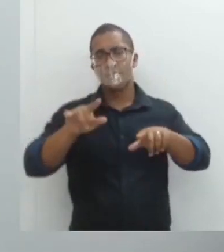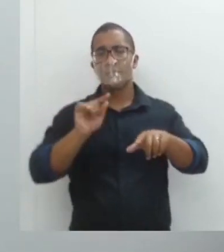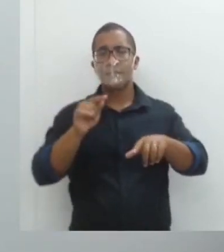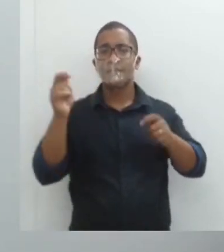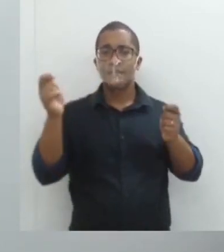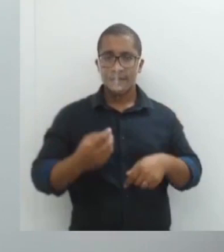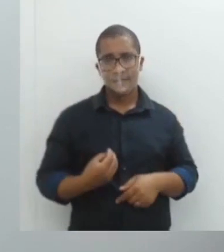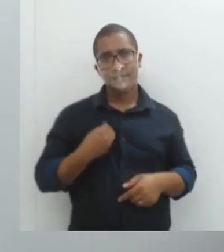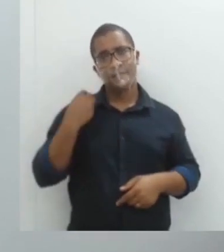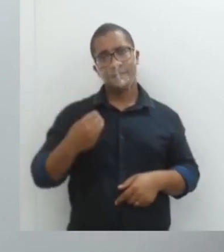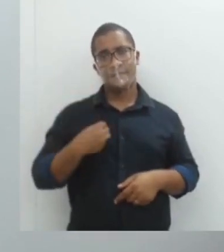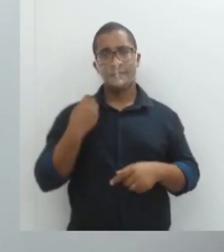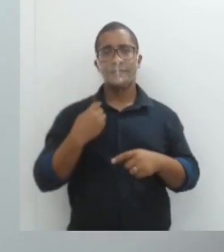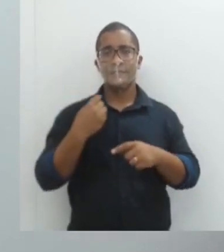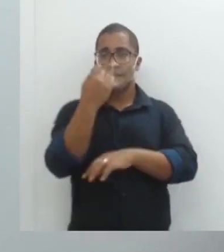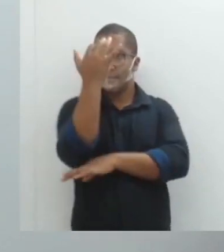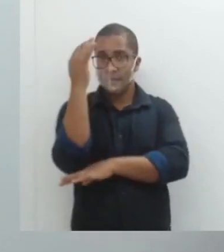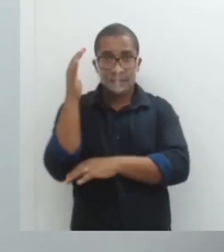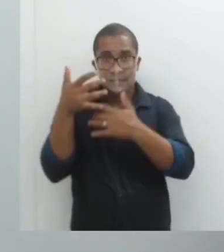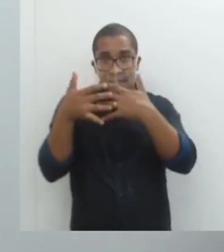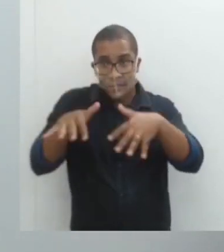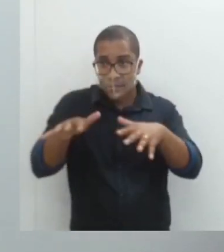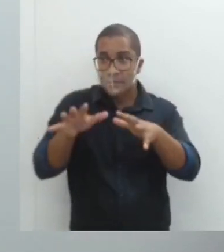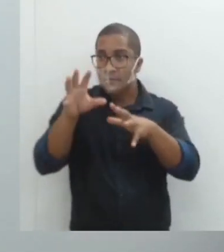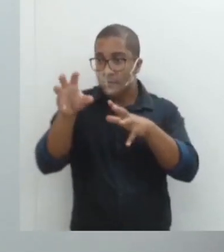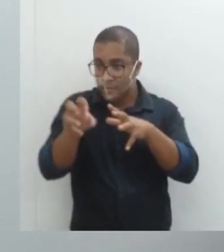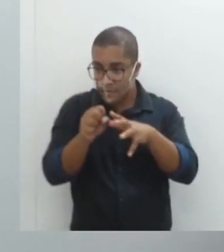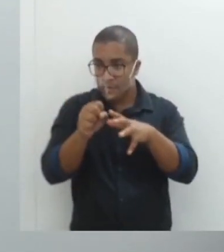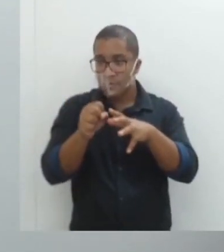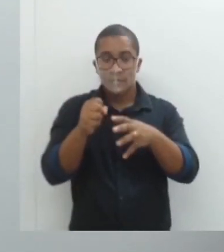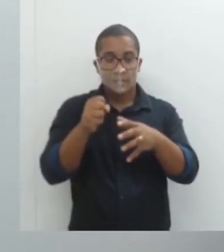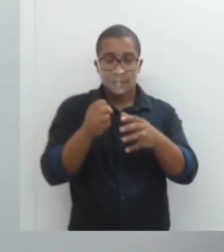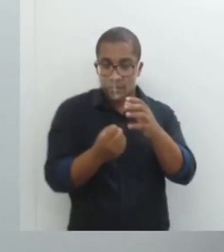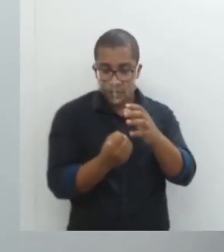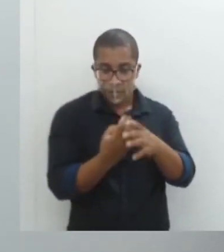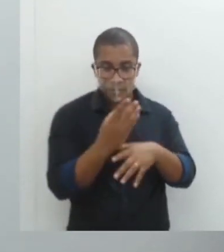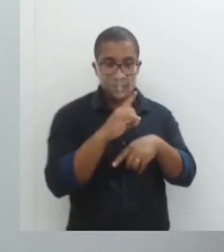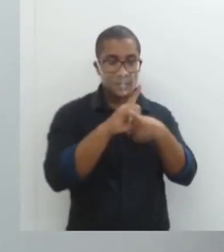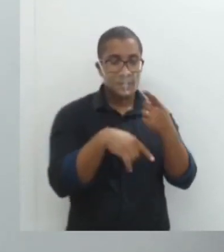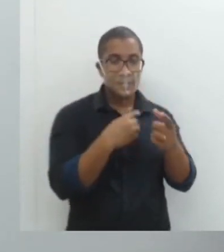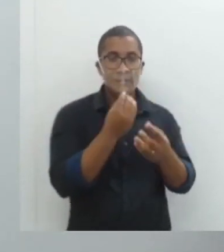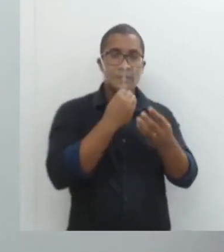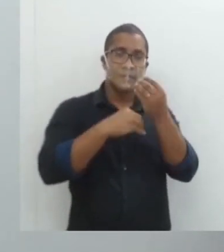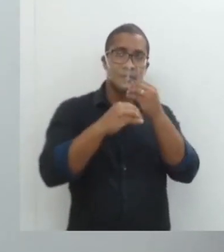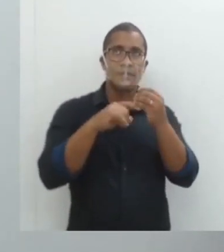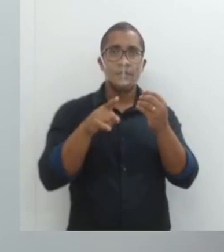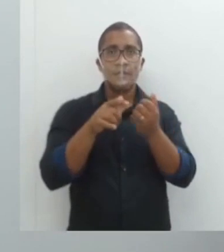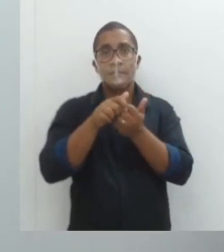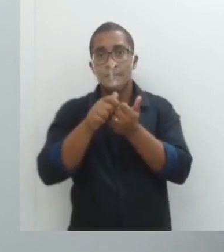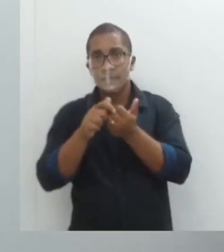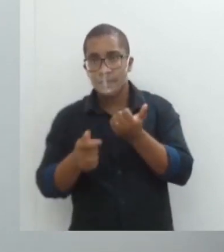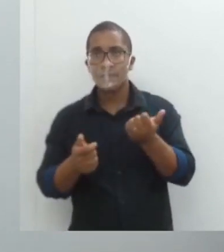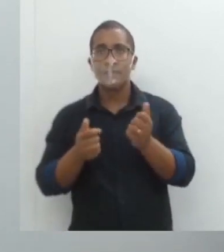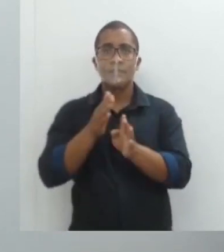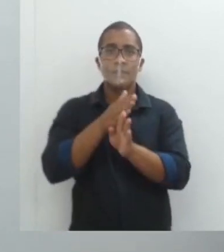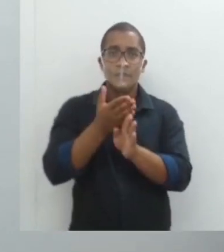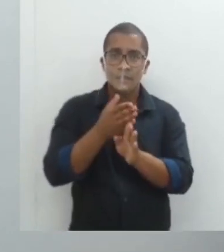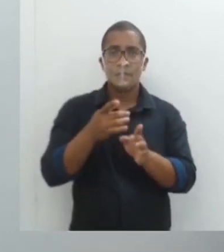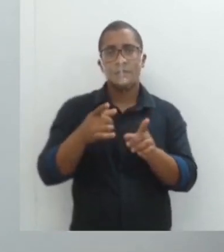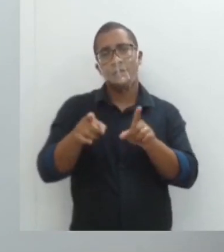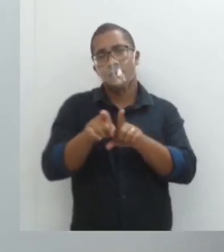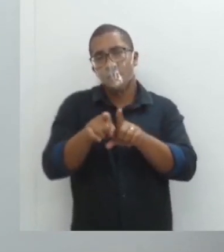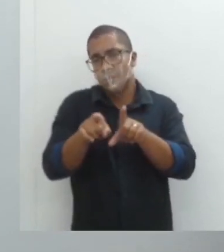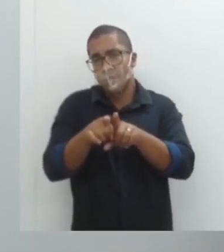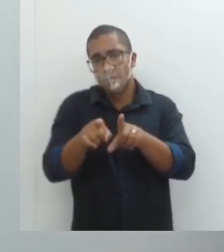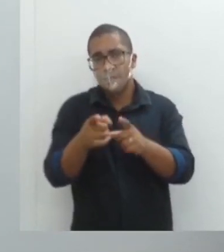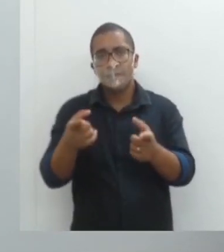a natureza, produzir e ter o consumo próprio. Então eles plantam milho, a mandioca,